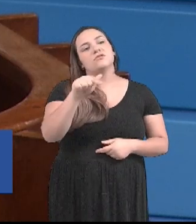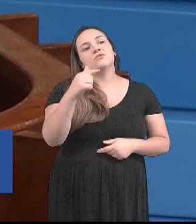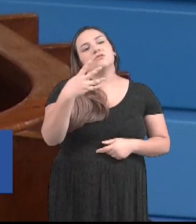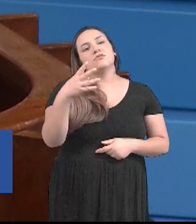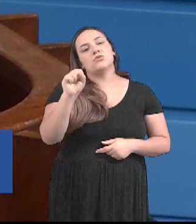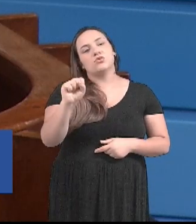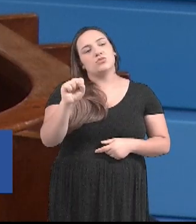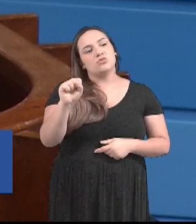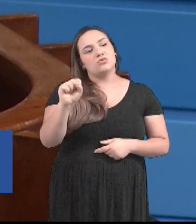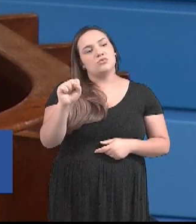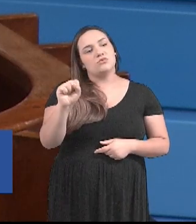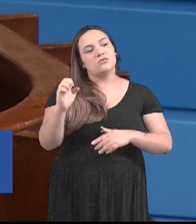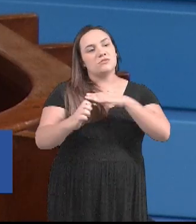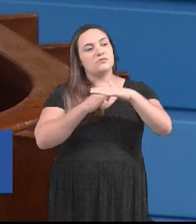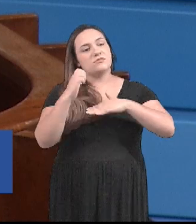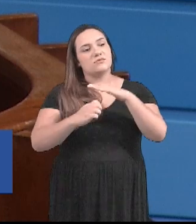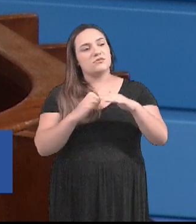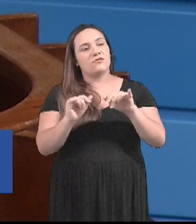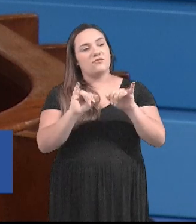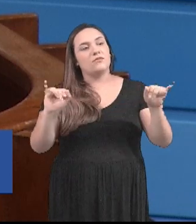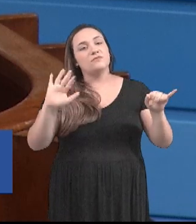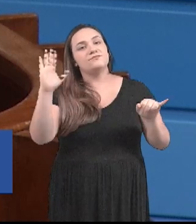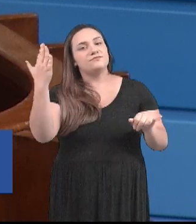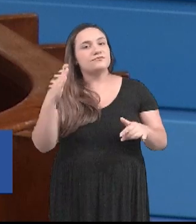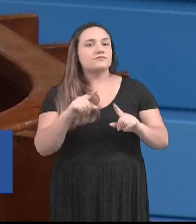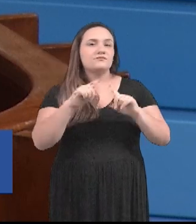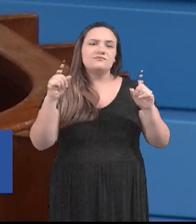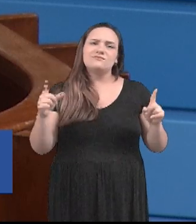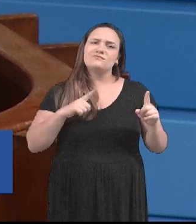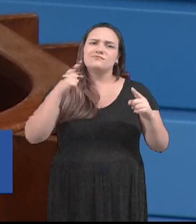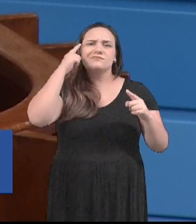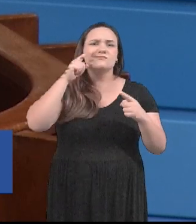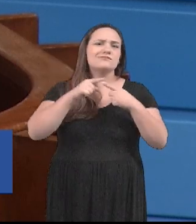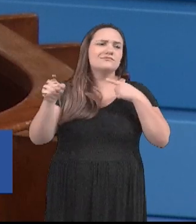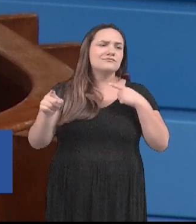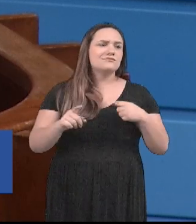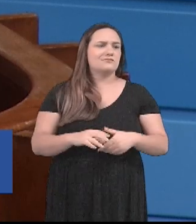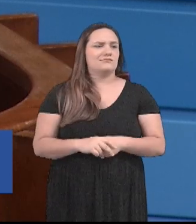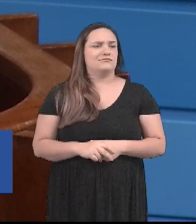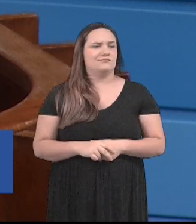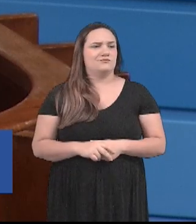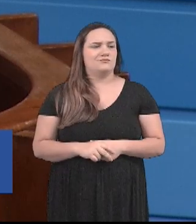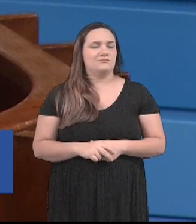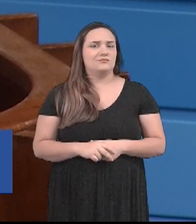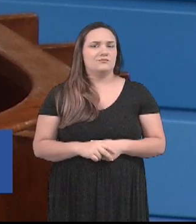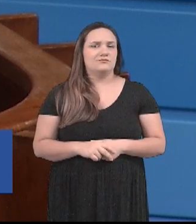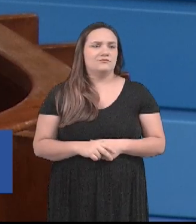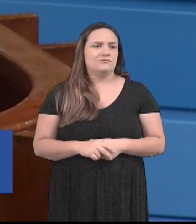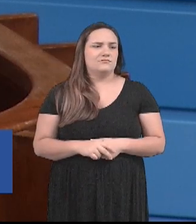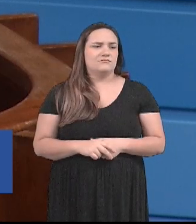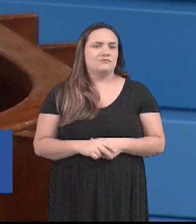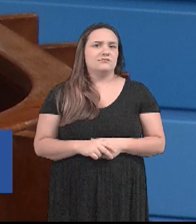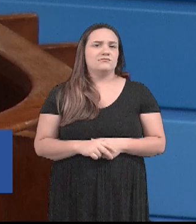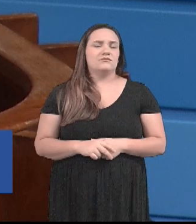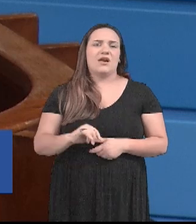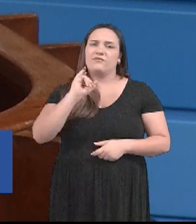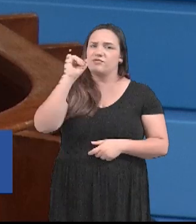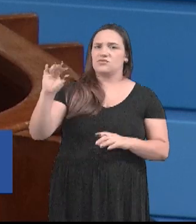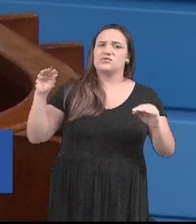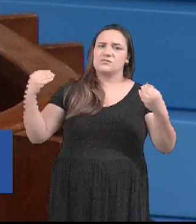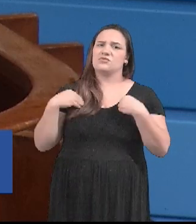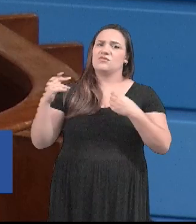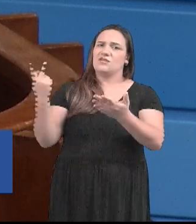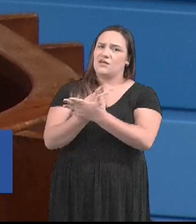7.748 empresas com a informação falsa. Mas há uma divergência daquilo que foi informado ao desembargador.